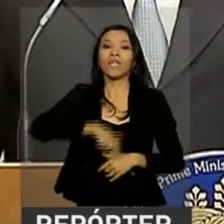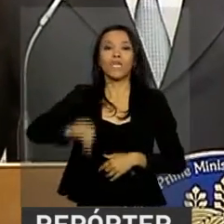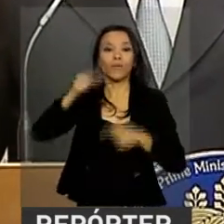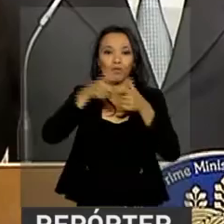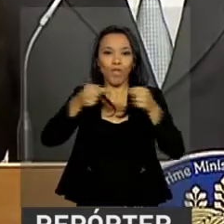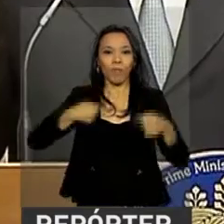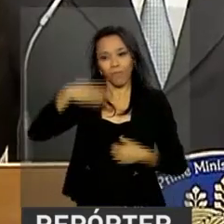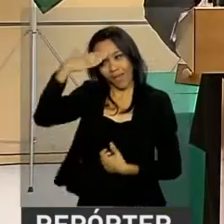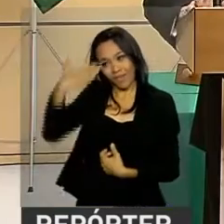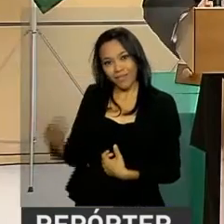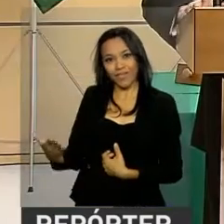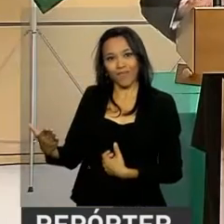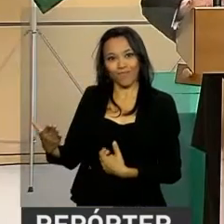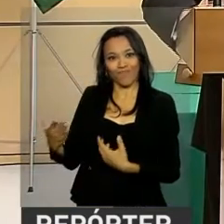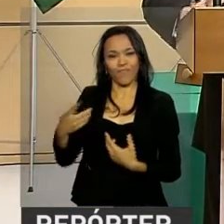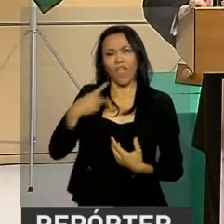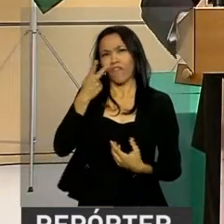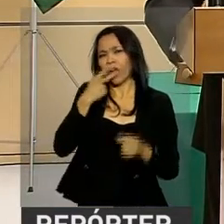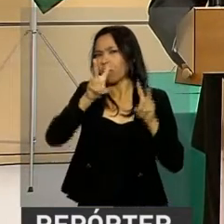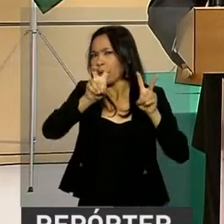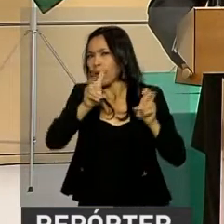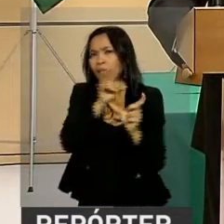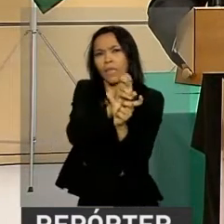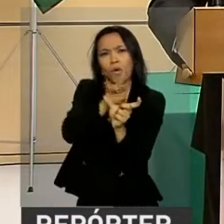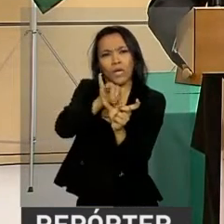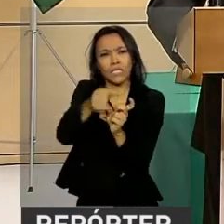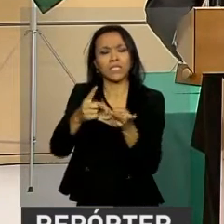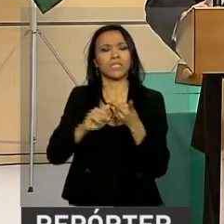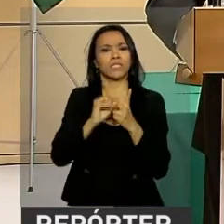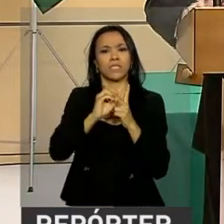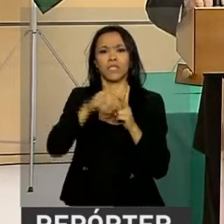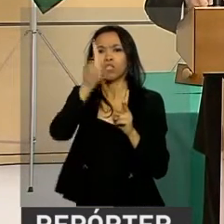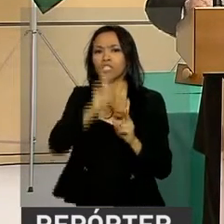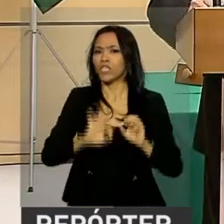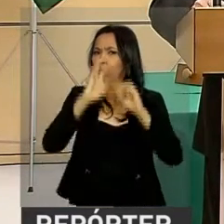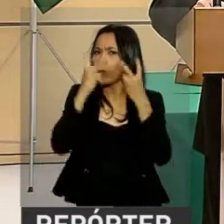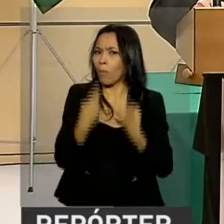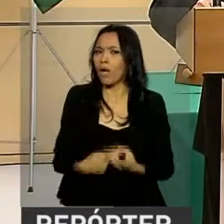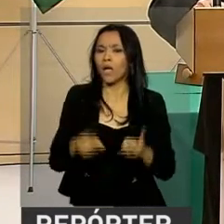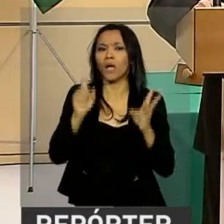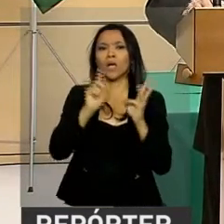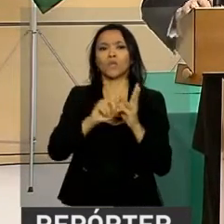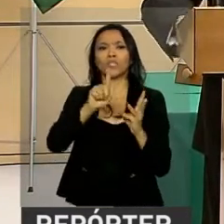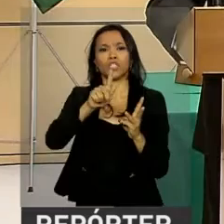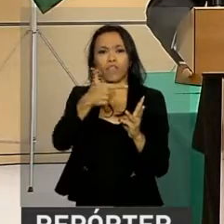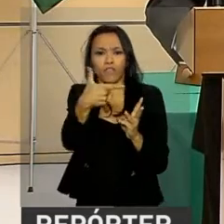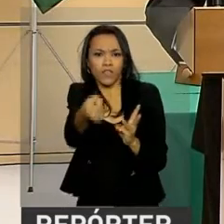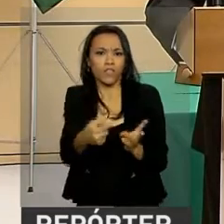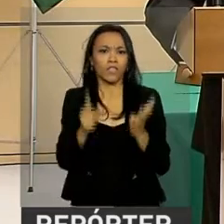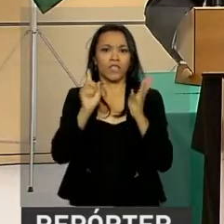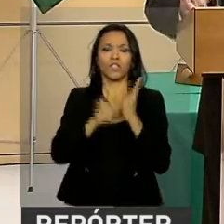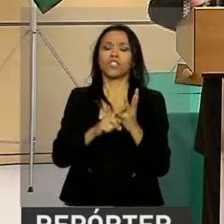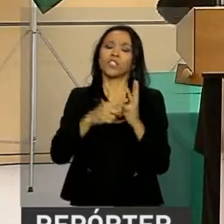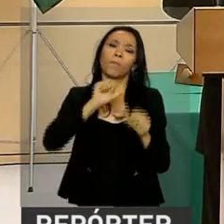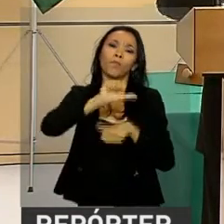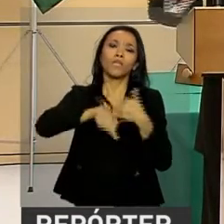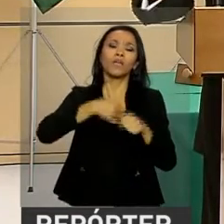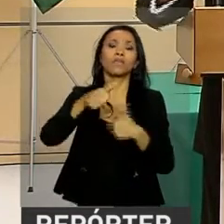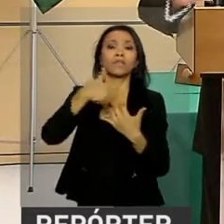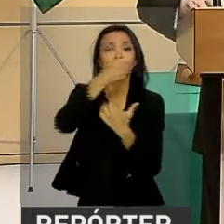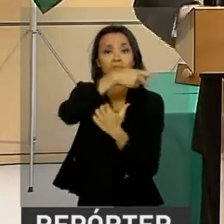ao primeiro-ministro. Falamos sobre democracia, direitos humanos, G20, reforma do Conselho de Segurança, no